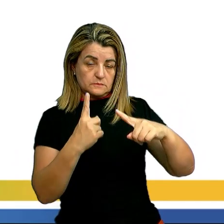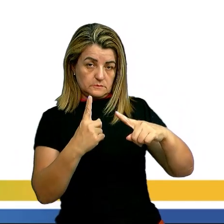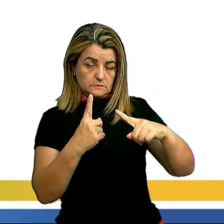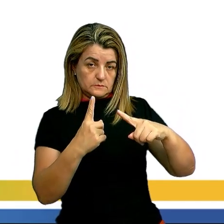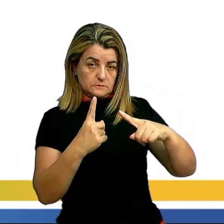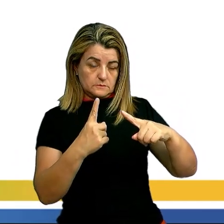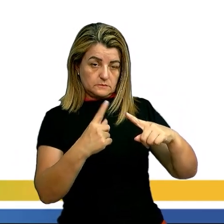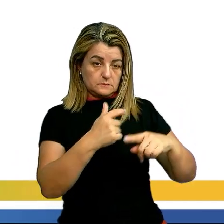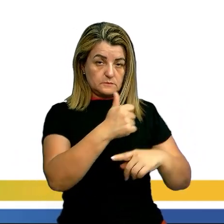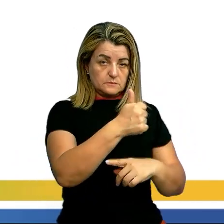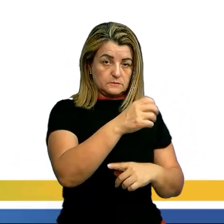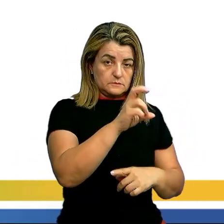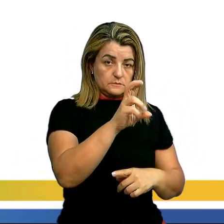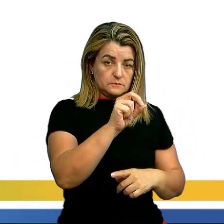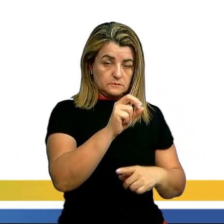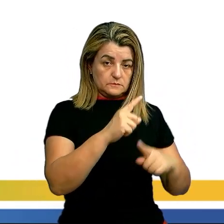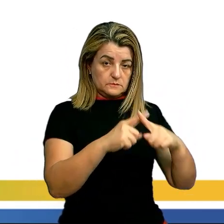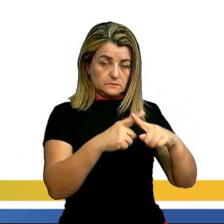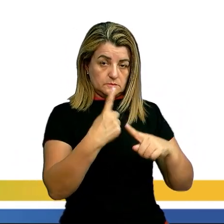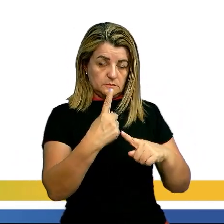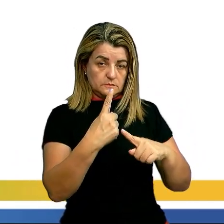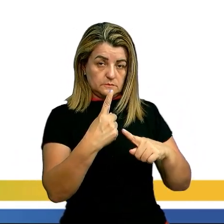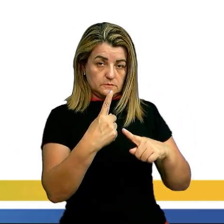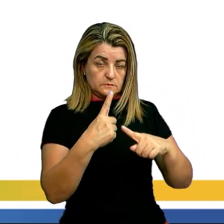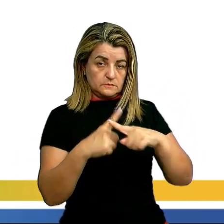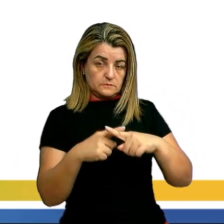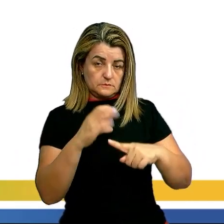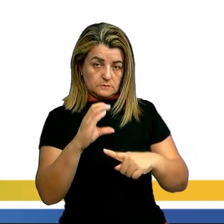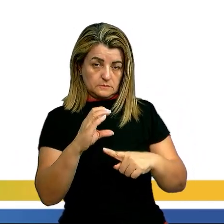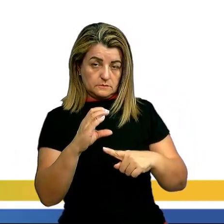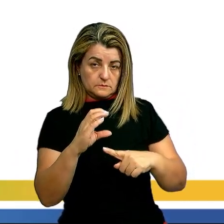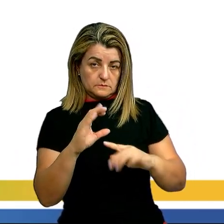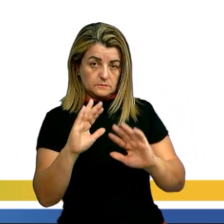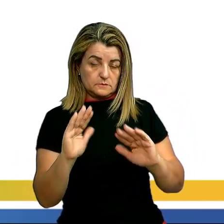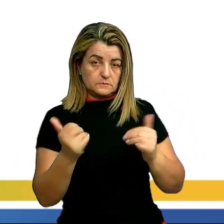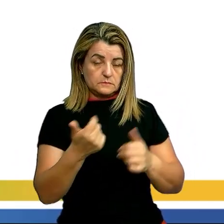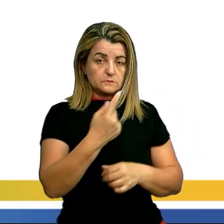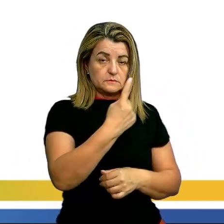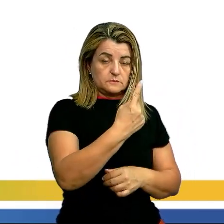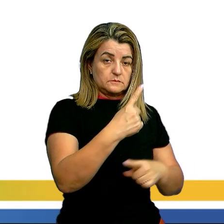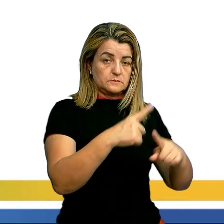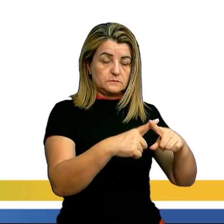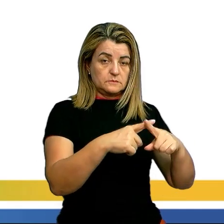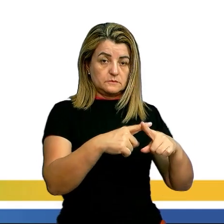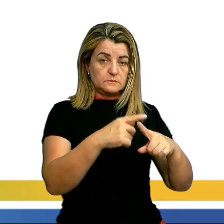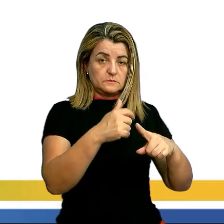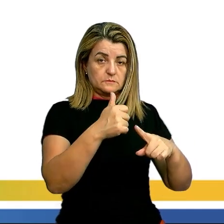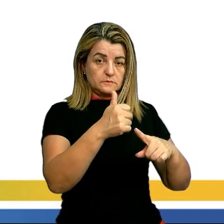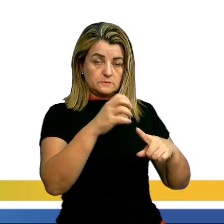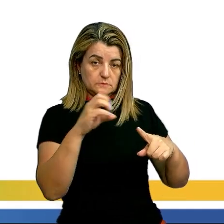150 vezes 1 vezes C e 1 vezes 100 vezes D. Ficando, então,